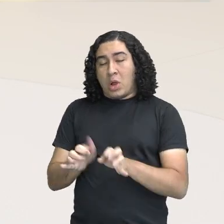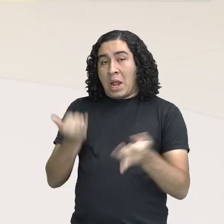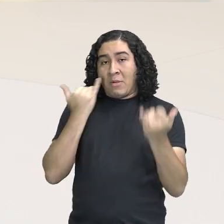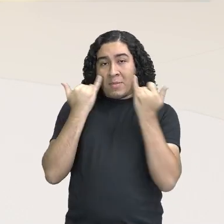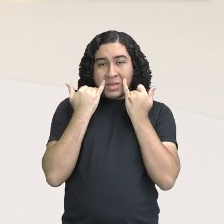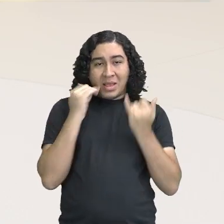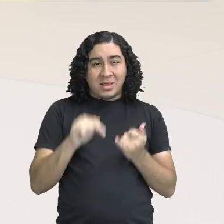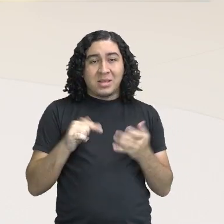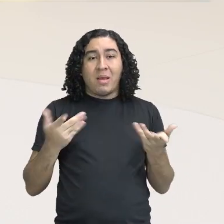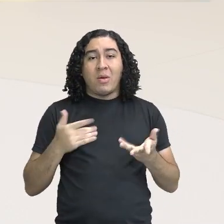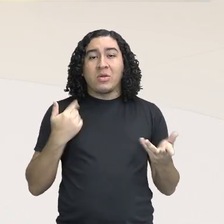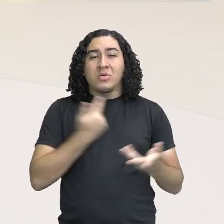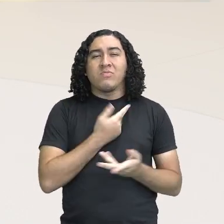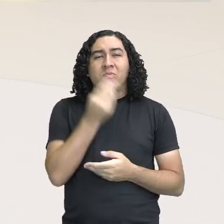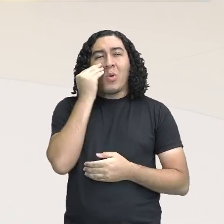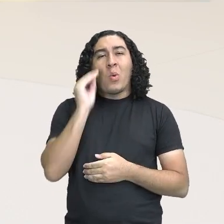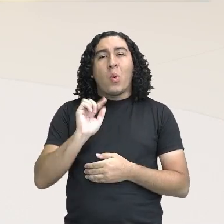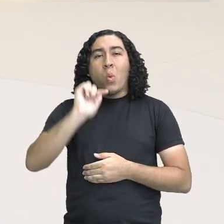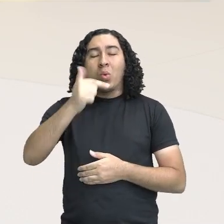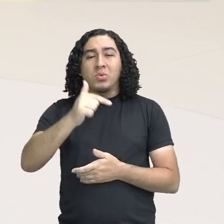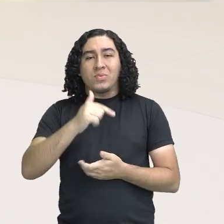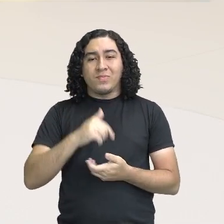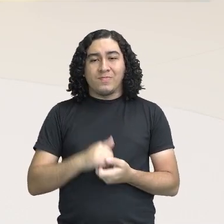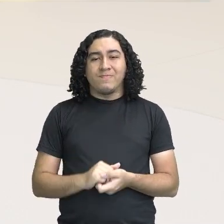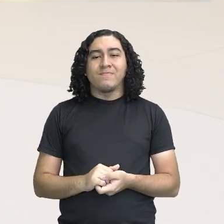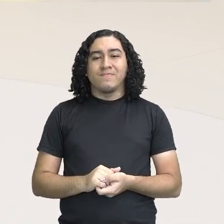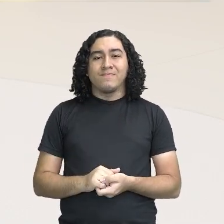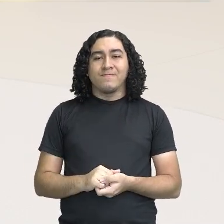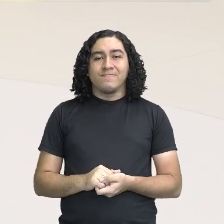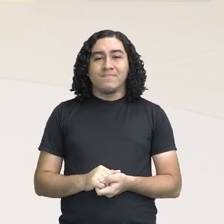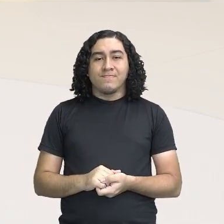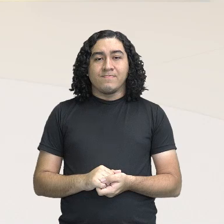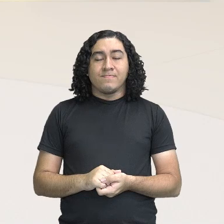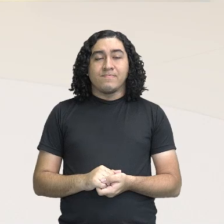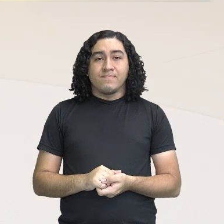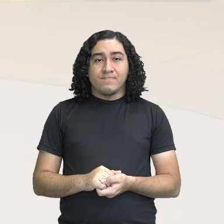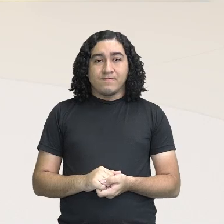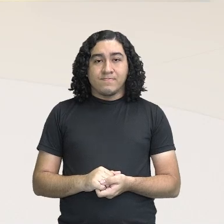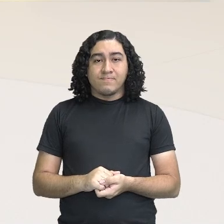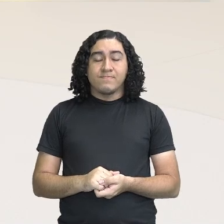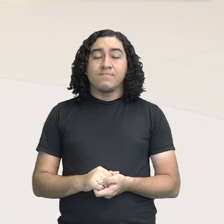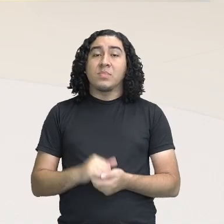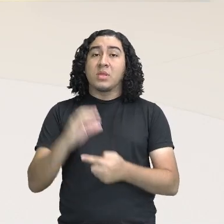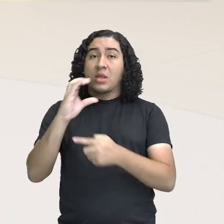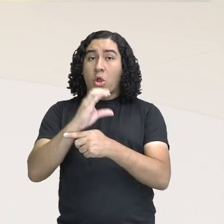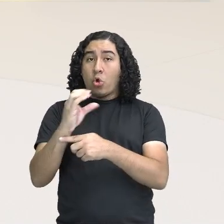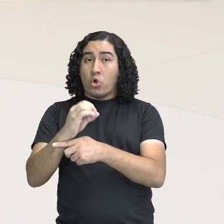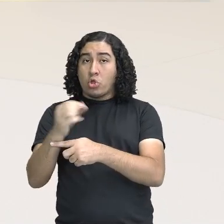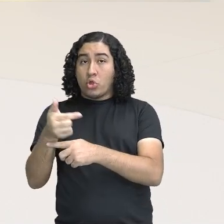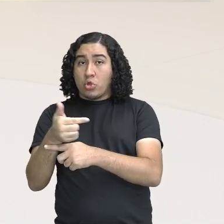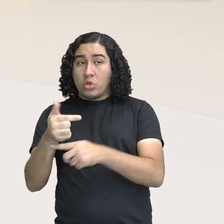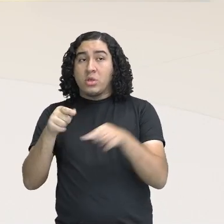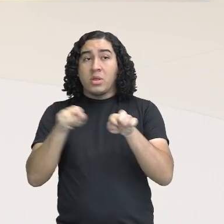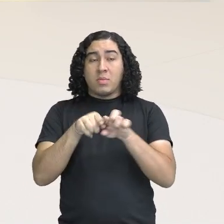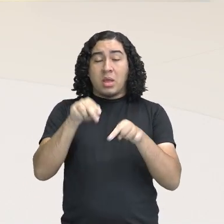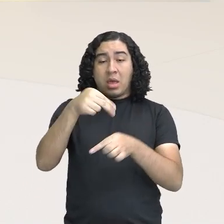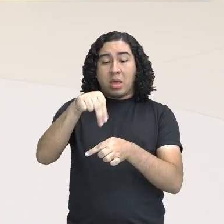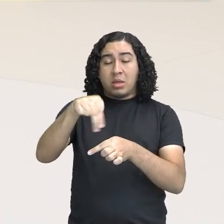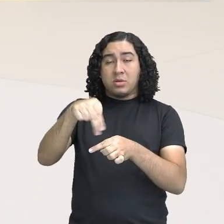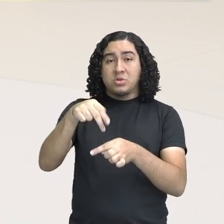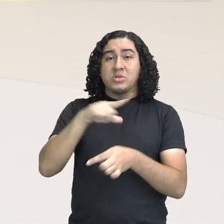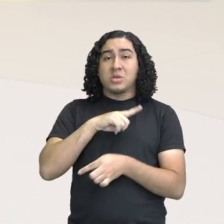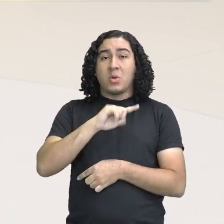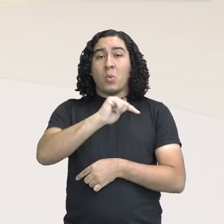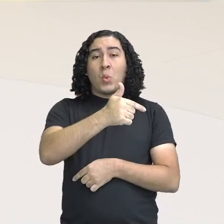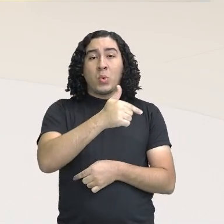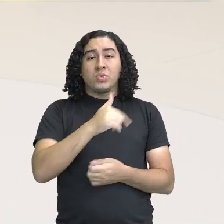nitrogênio, agora a gente vai observar outro ciclo, né, professor? Exatamente. Além do ciclo do carbono e do nitrogênio, nós também temos o